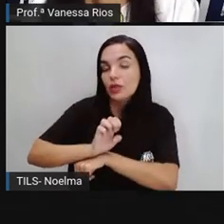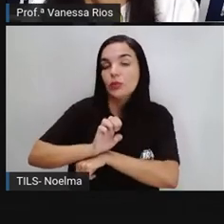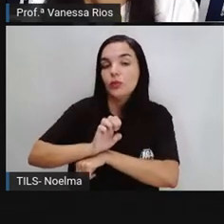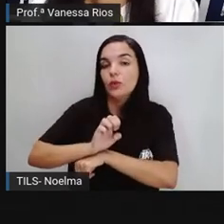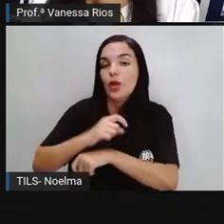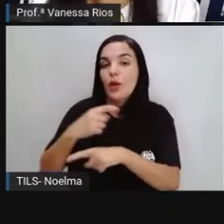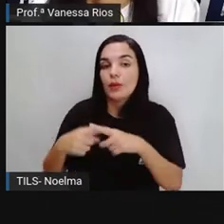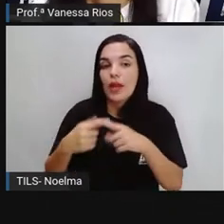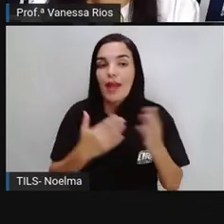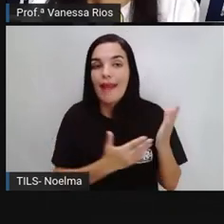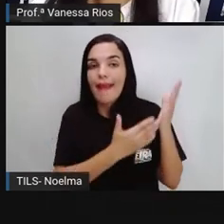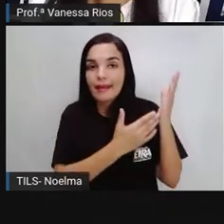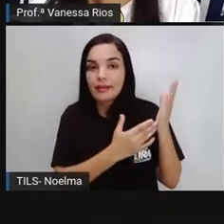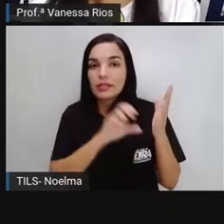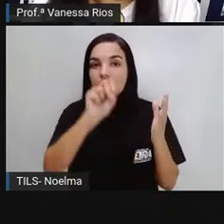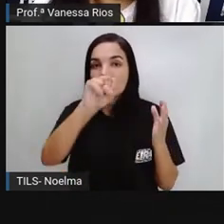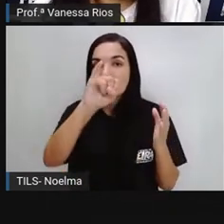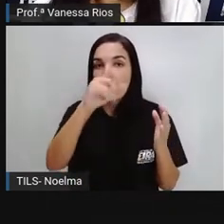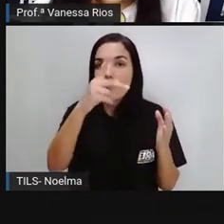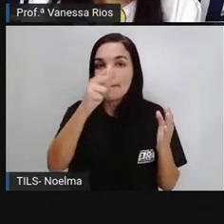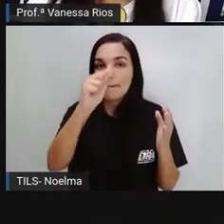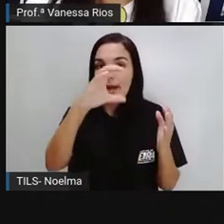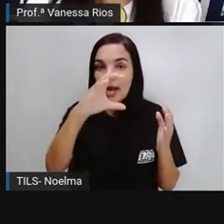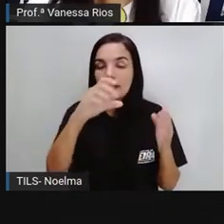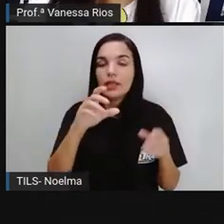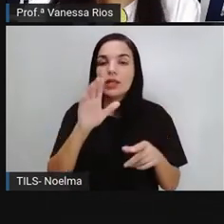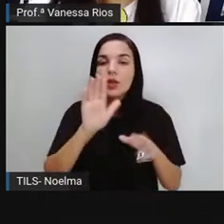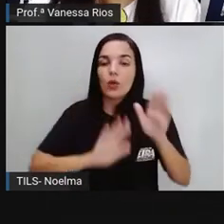dos patrimônios culturais da Bahia.